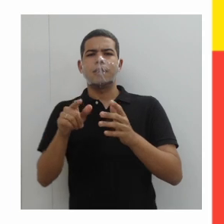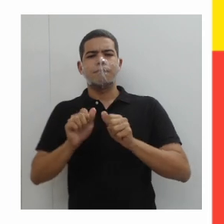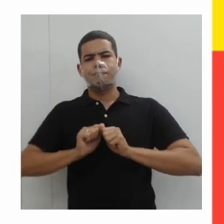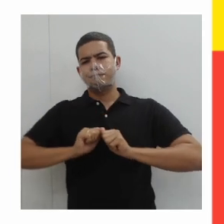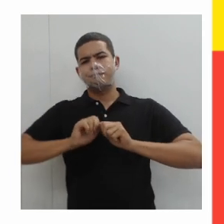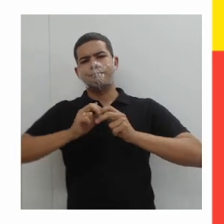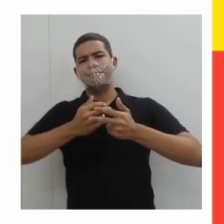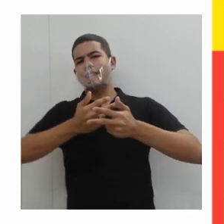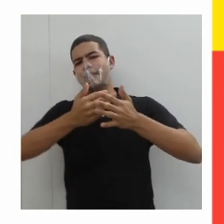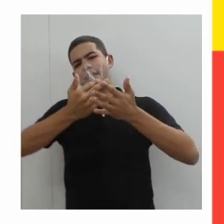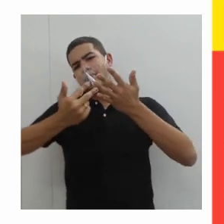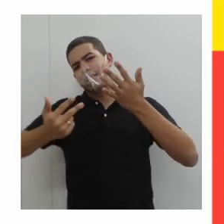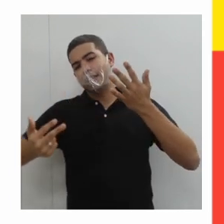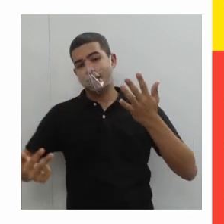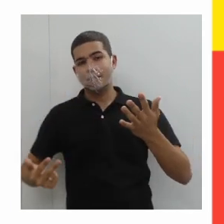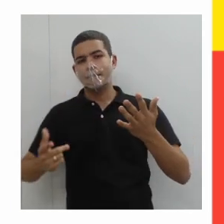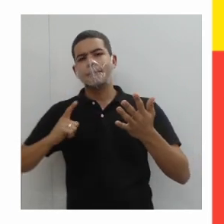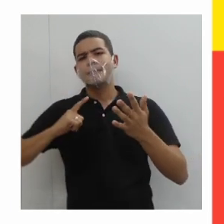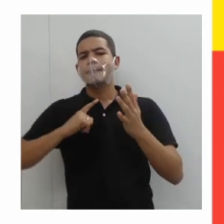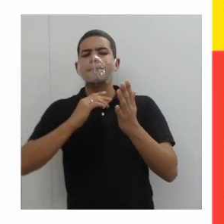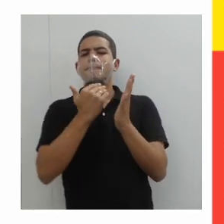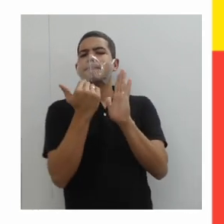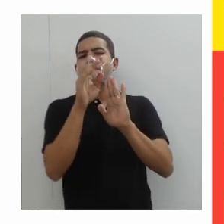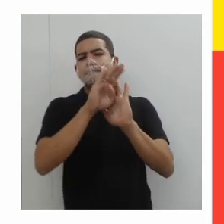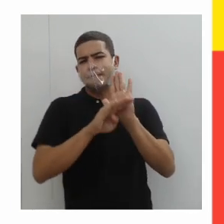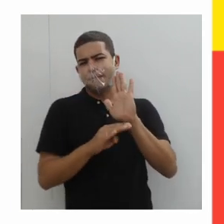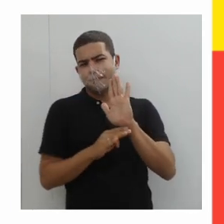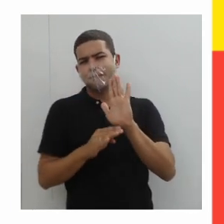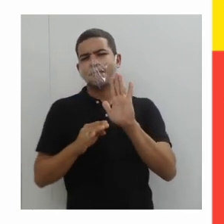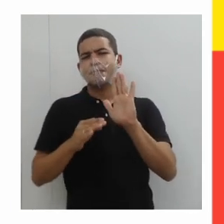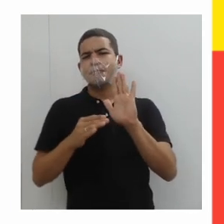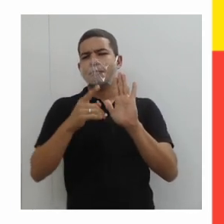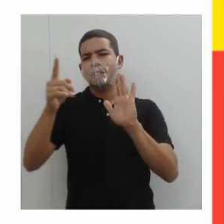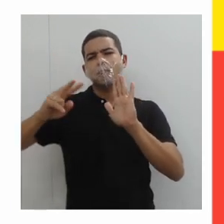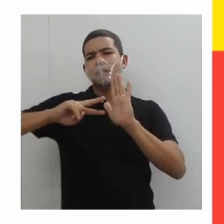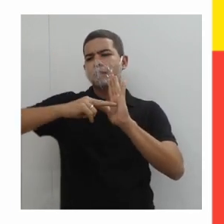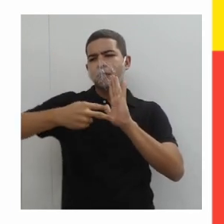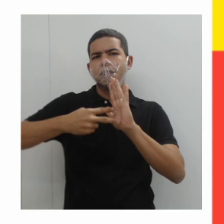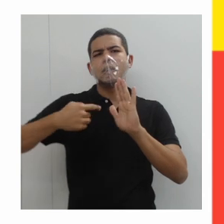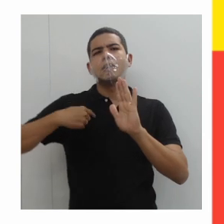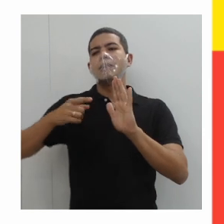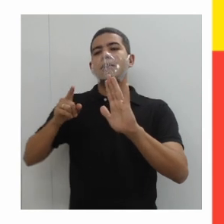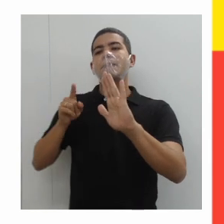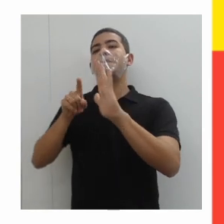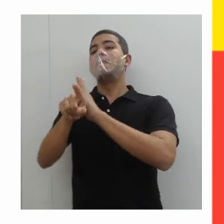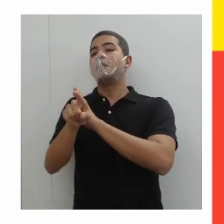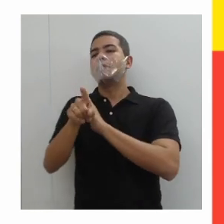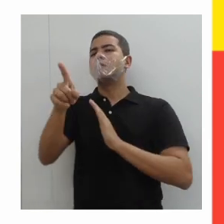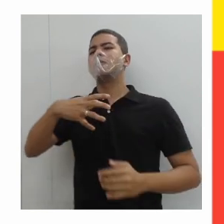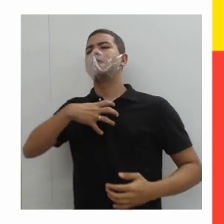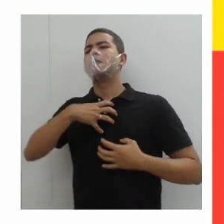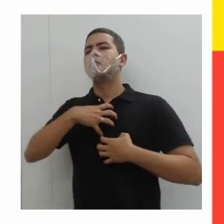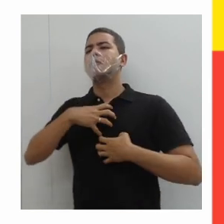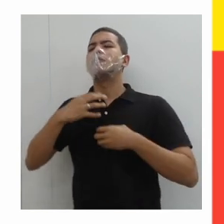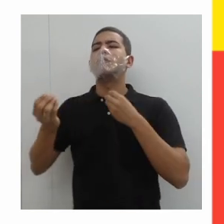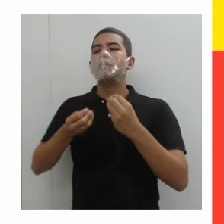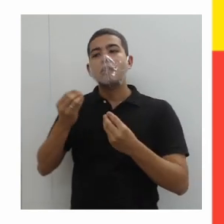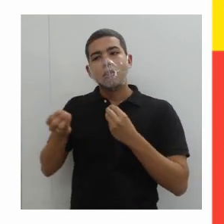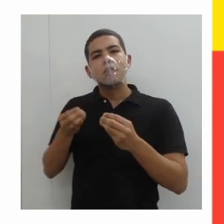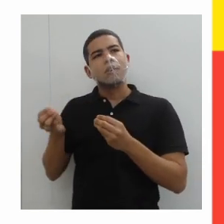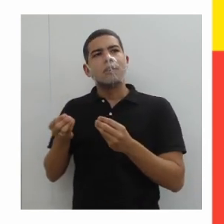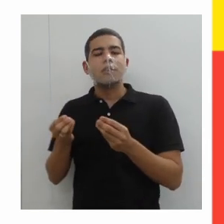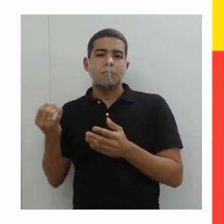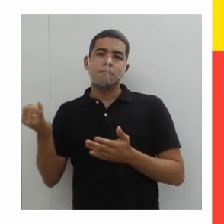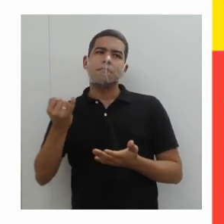mais gêneros, certo? A melhor forma da gente definir alguém é perguntando como é que essa pessoa se sente, porque é isso que conta